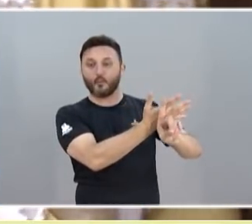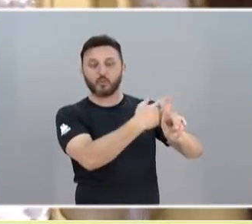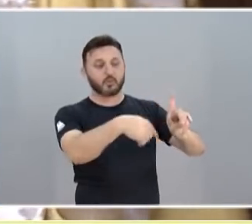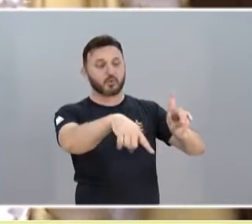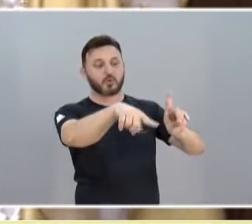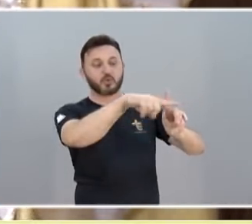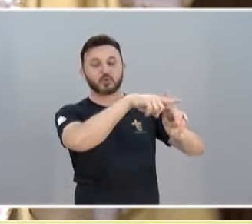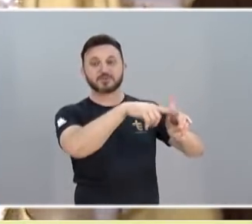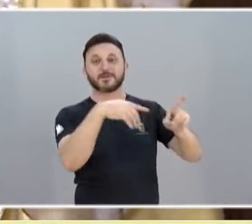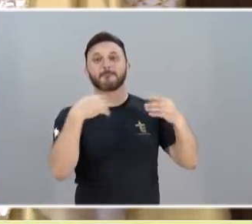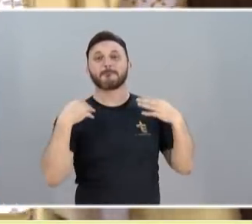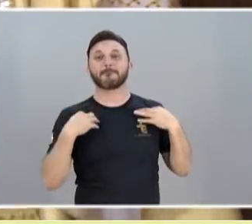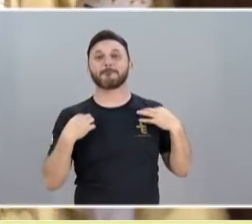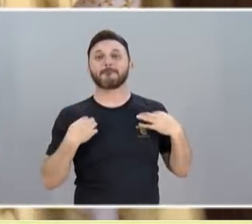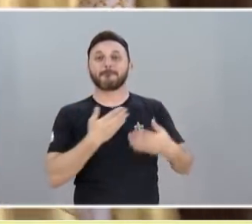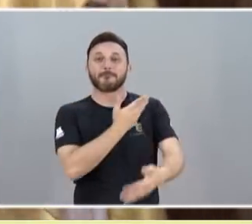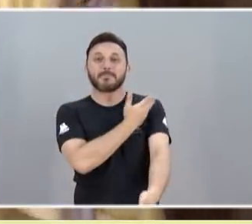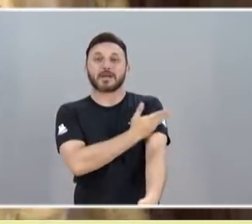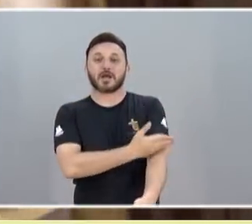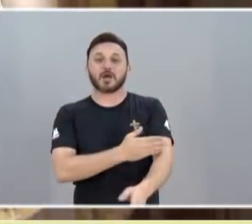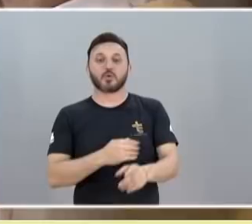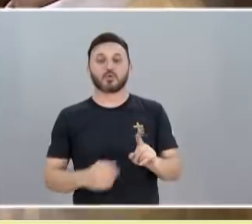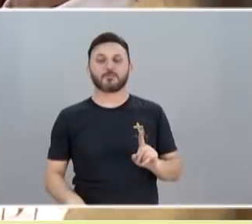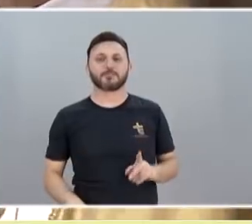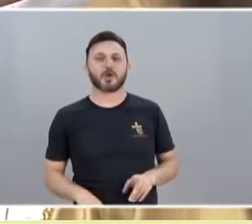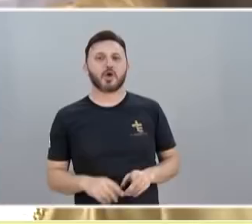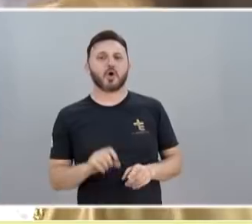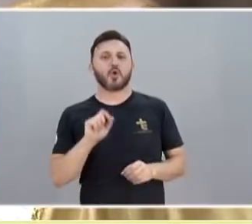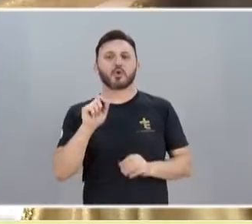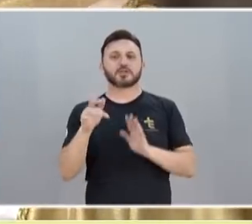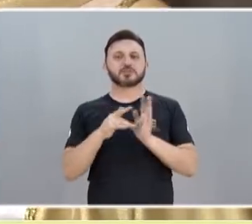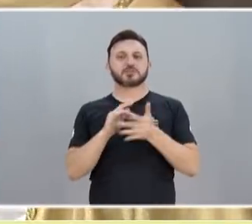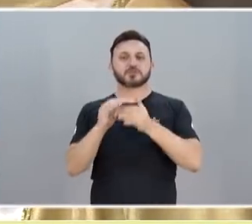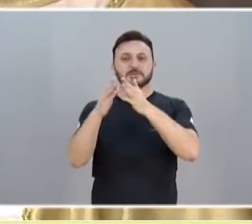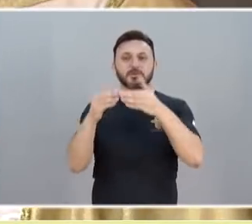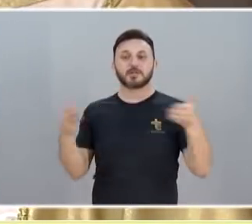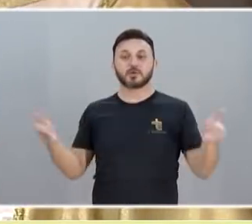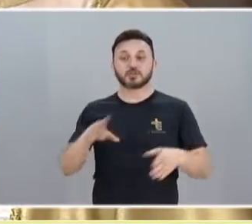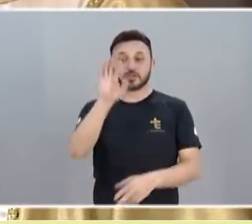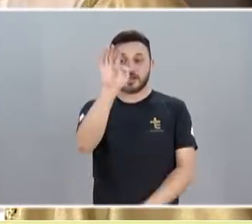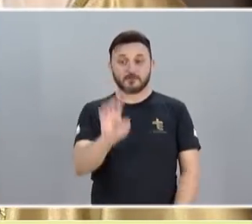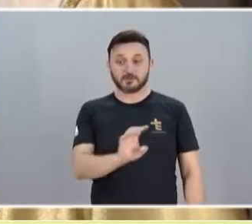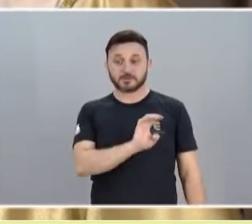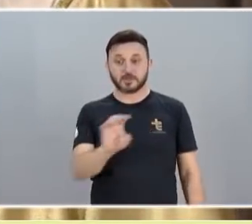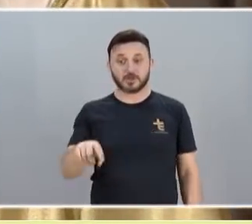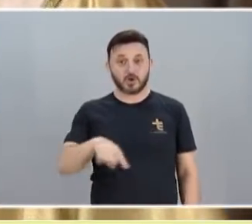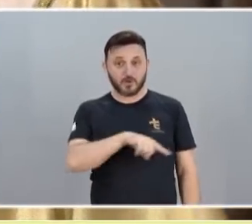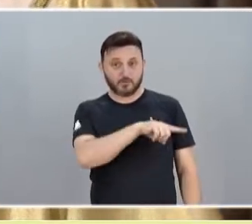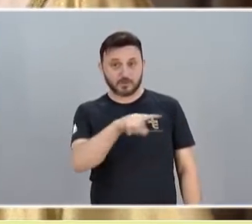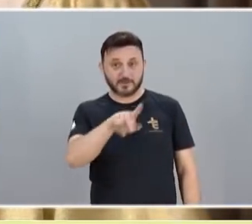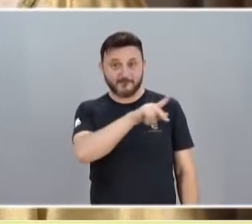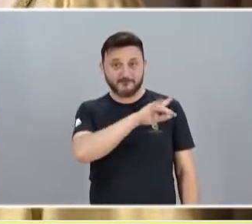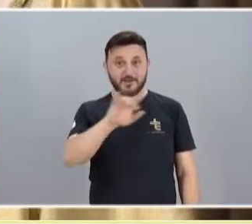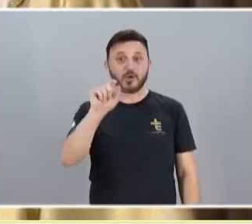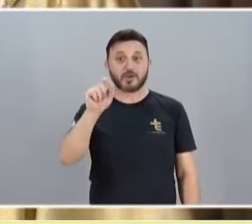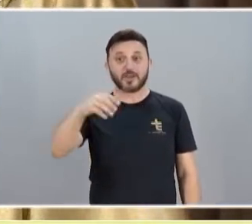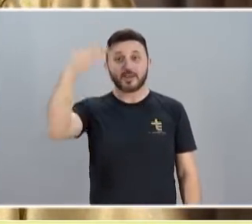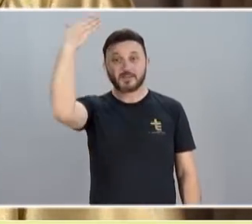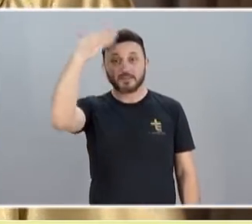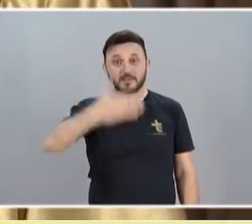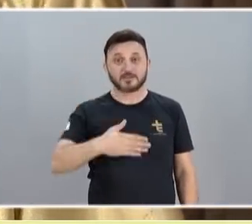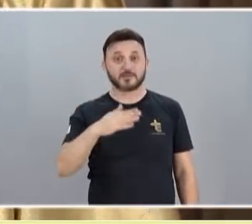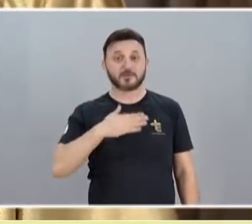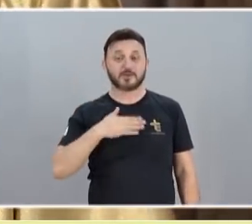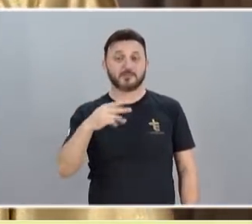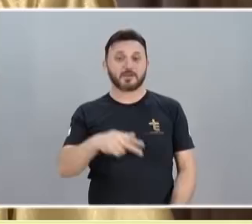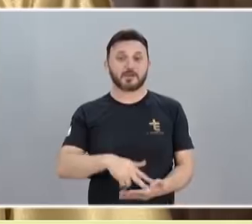branco. E o apelo de Jesus hoje no Evangelho: você vai ser testemunha